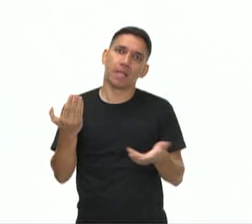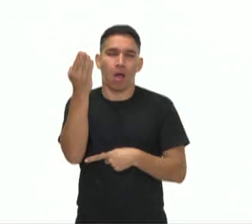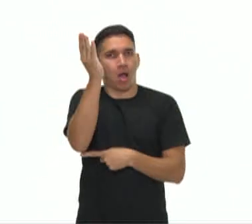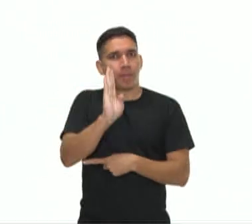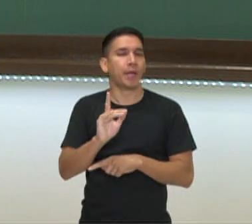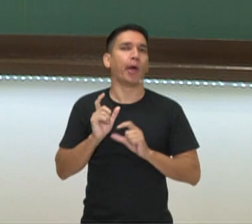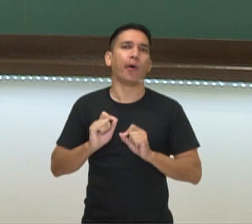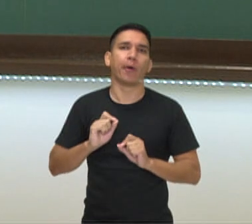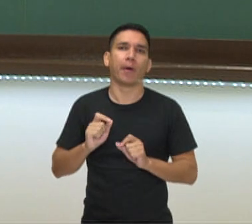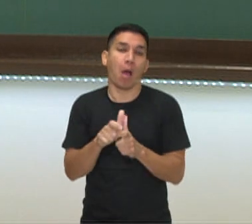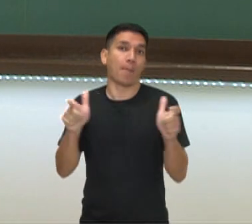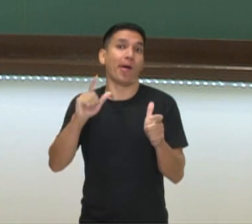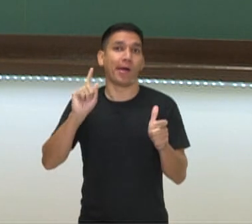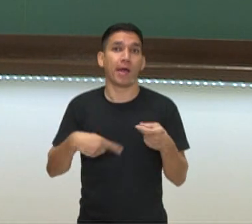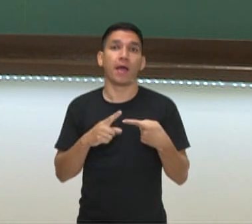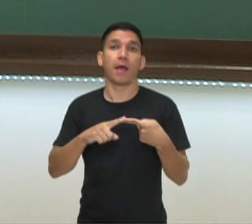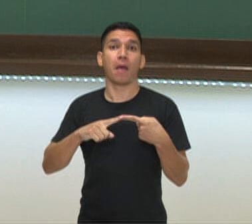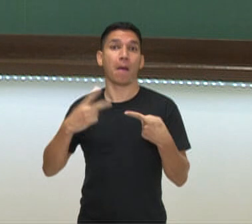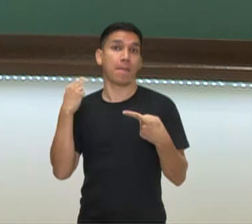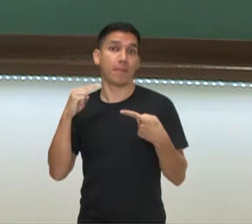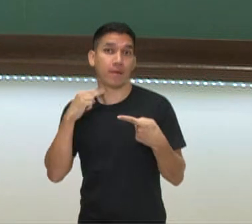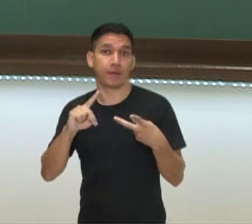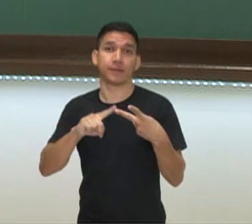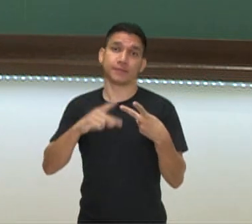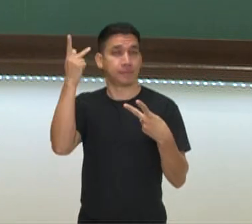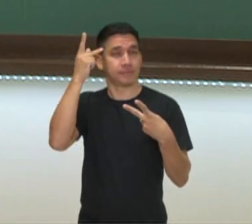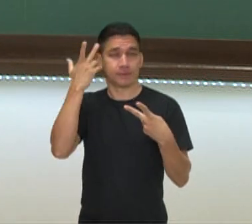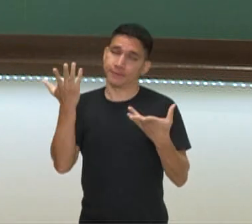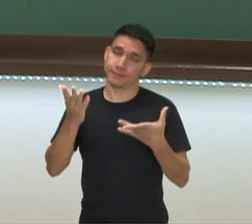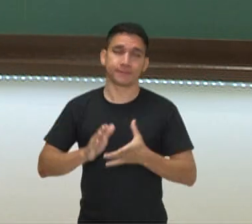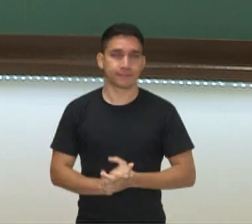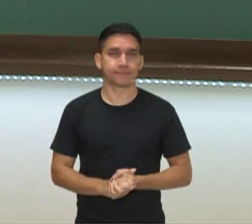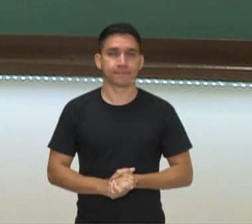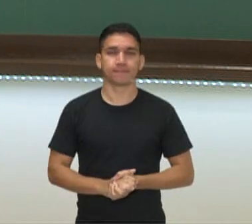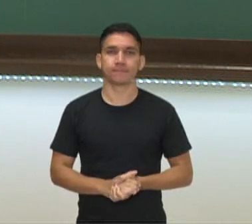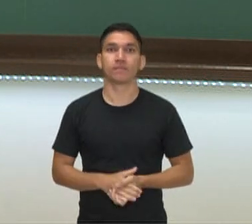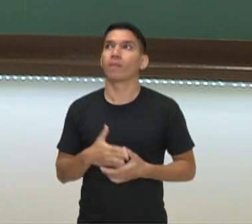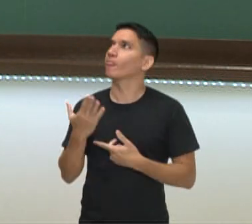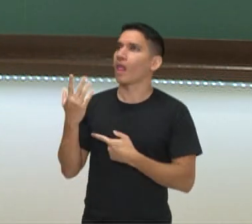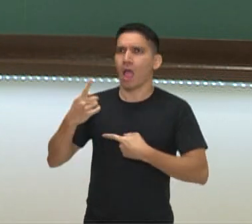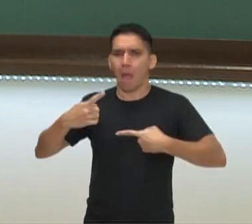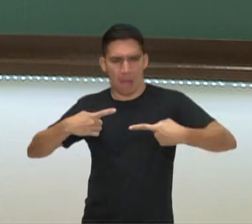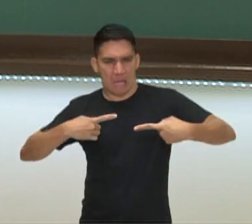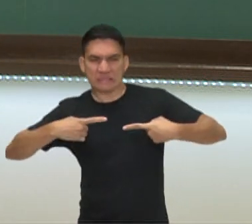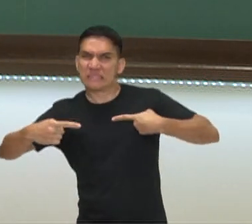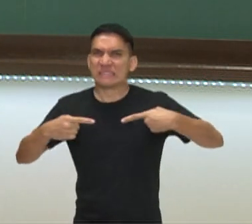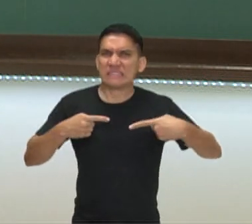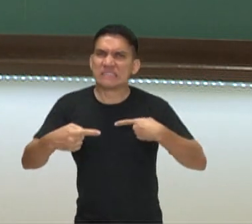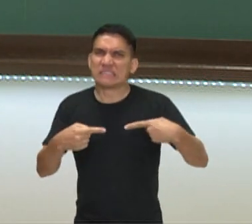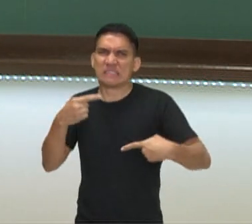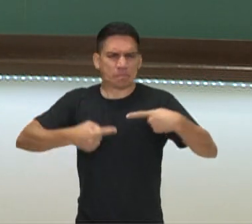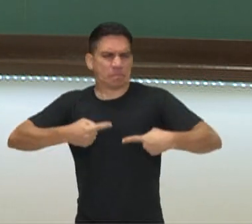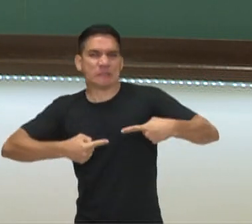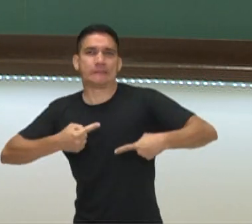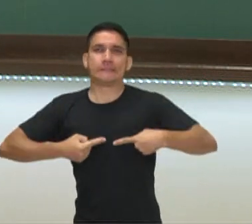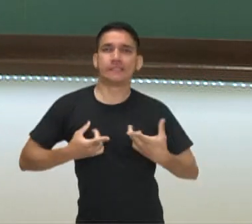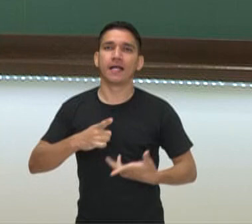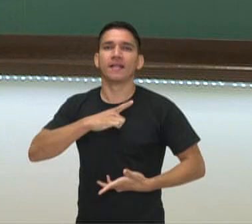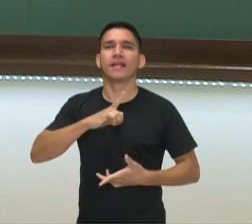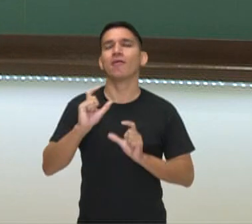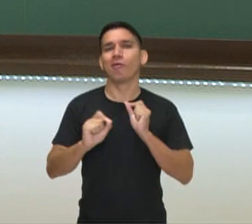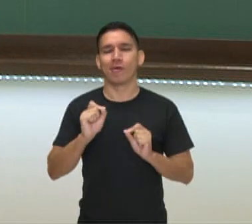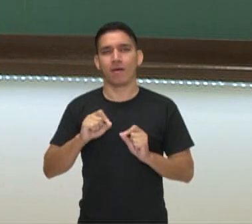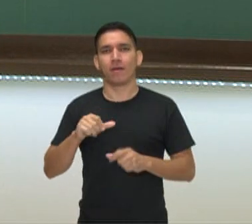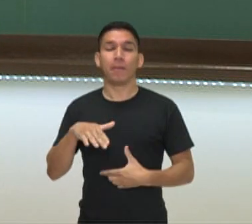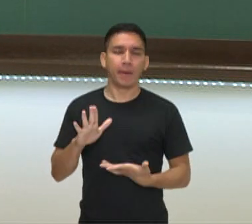praticamente, né, mineiro e paulista, digamos assim, né? E essa disputa de poder era uma disputa que ficava